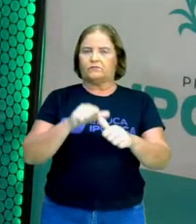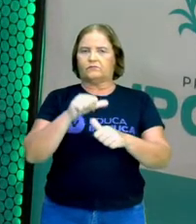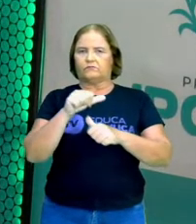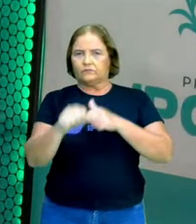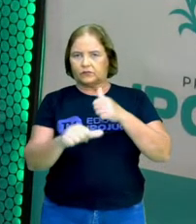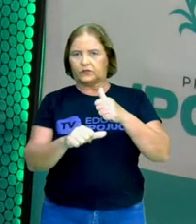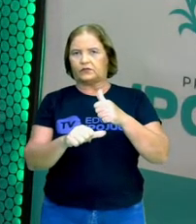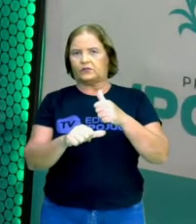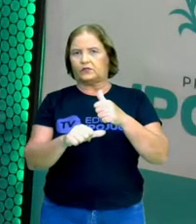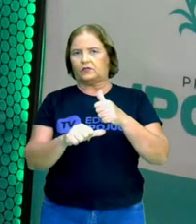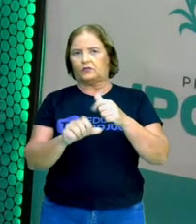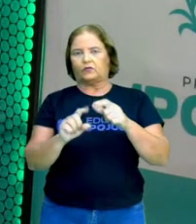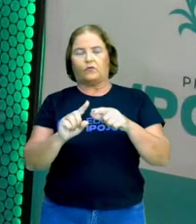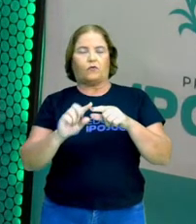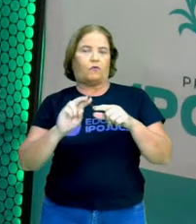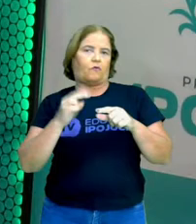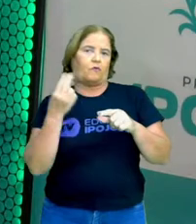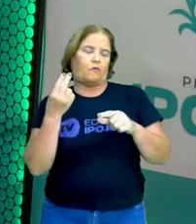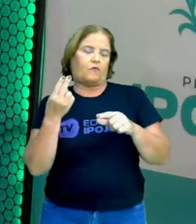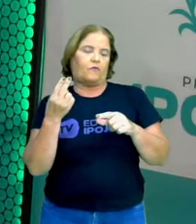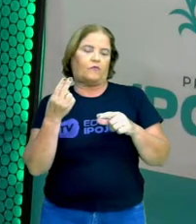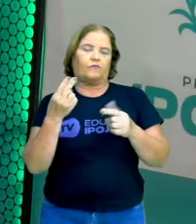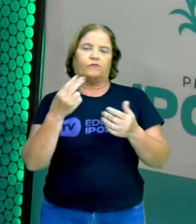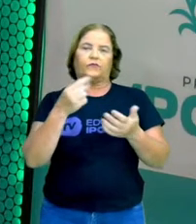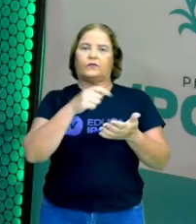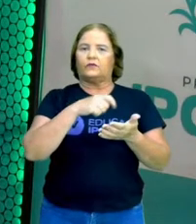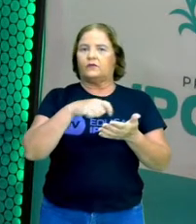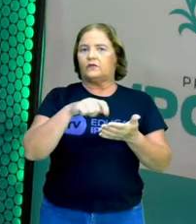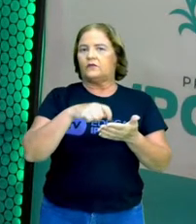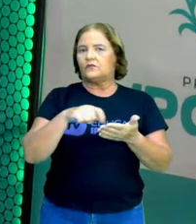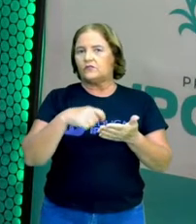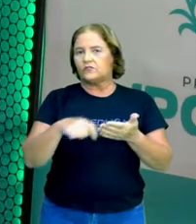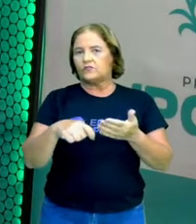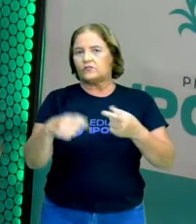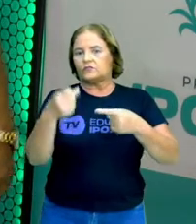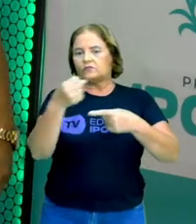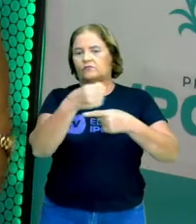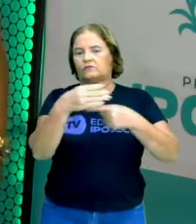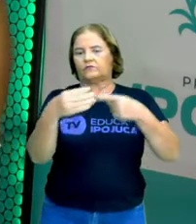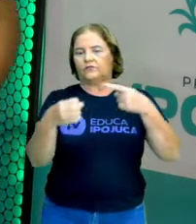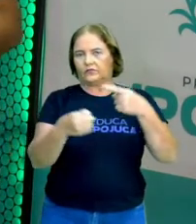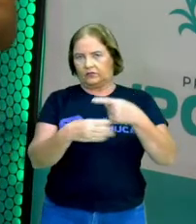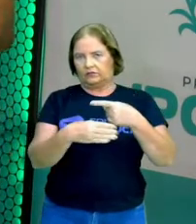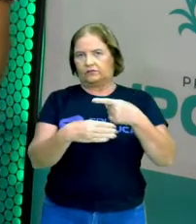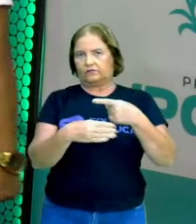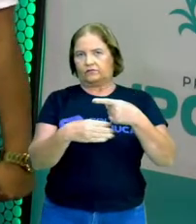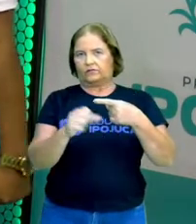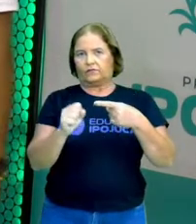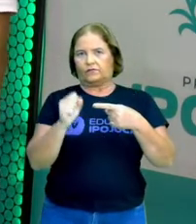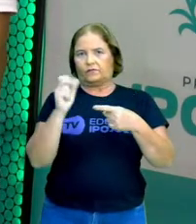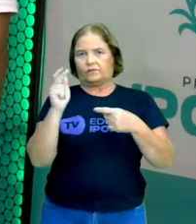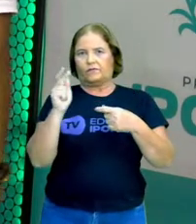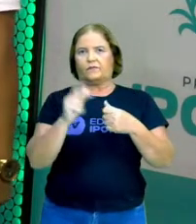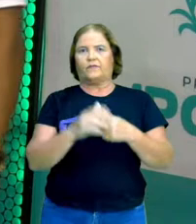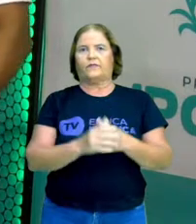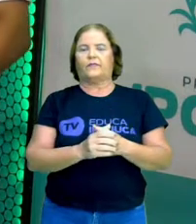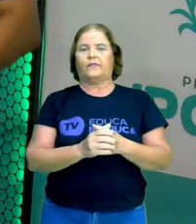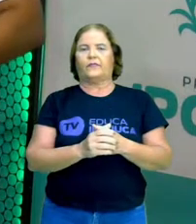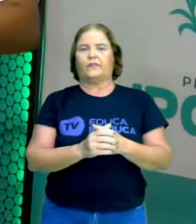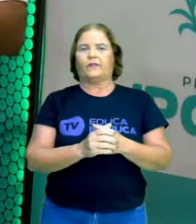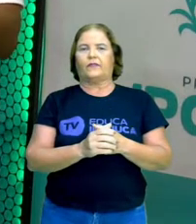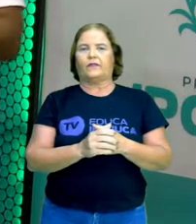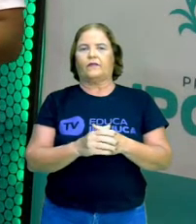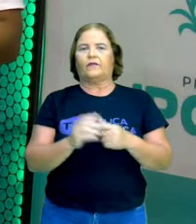transformados ou colocados escrito em forma de uma fração, ok? Vamos lá.